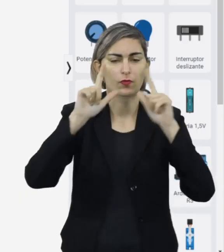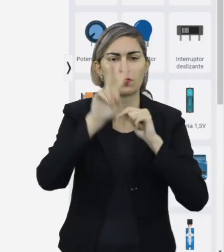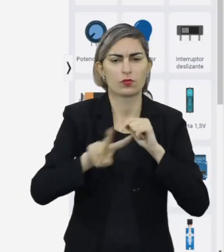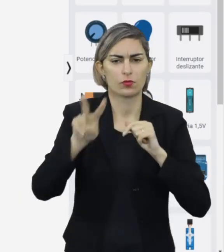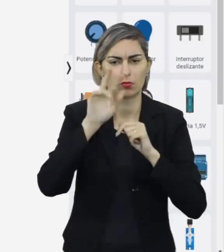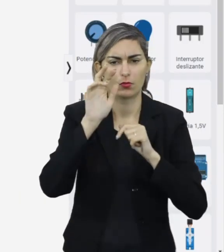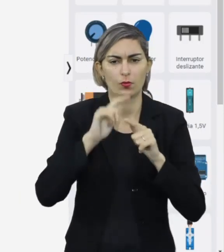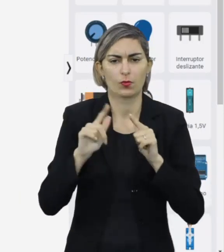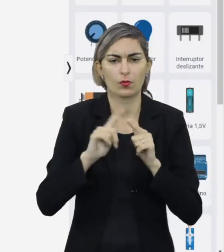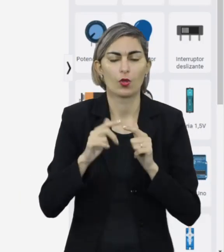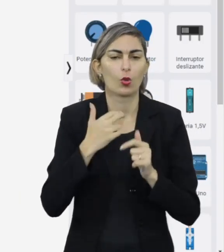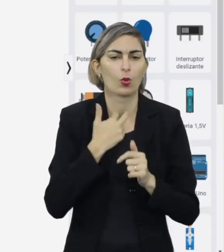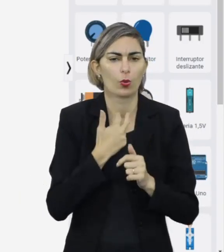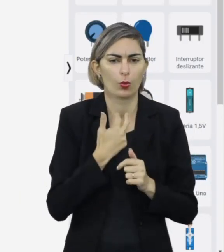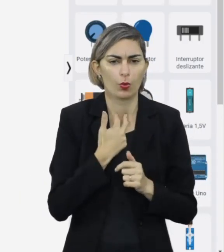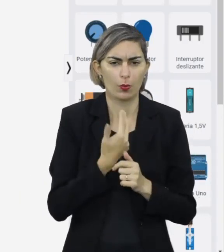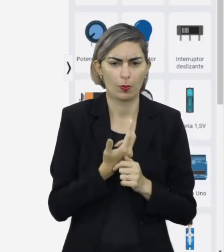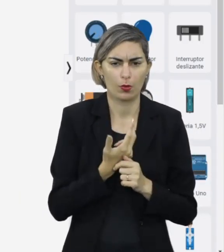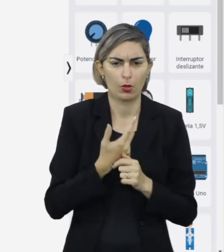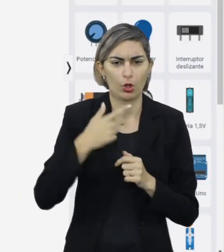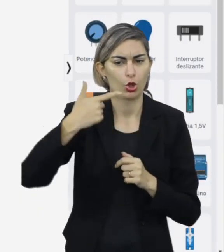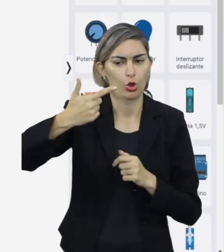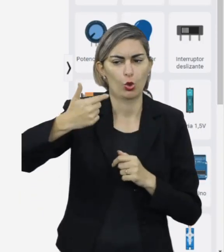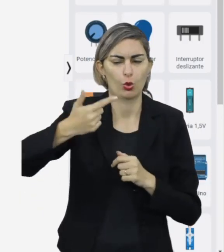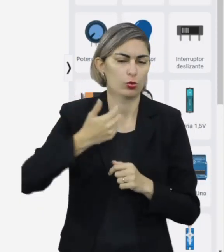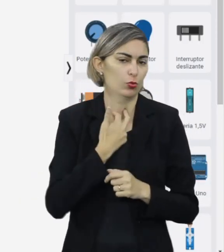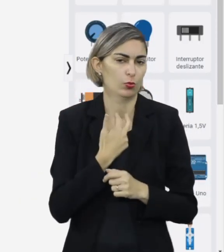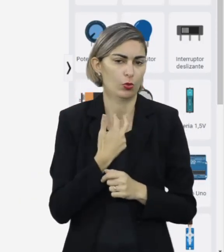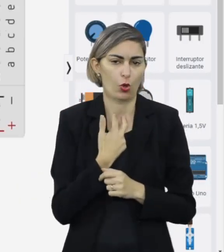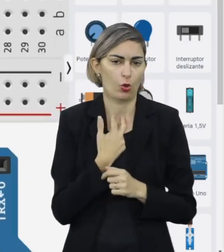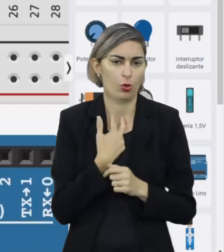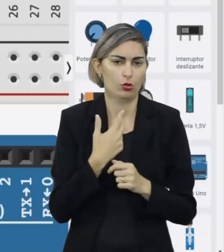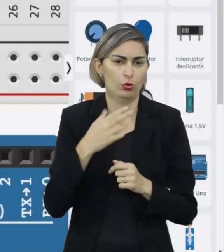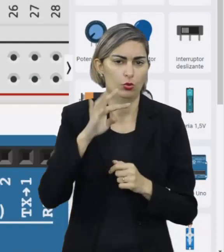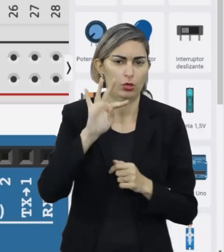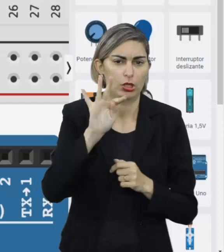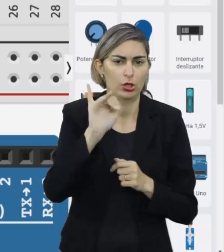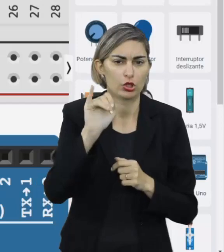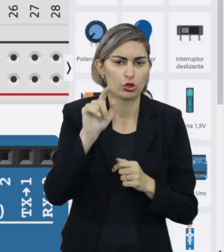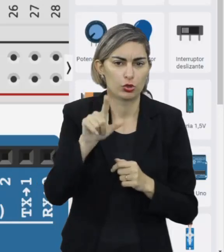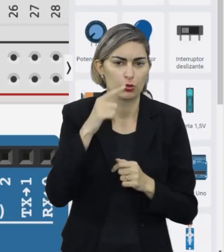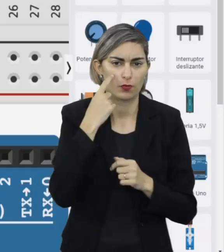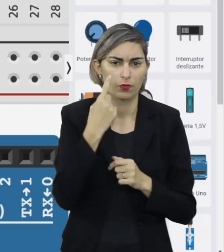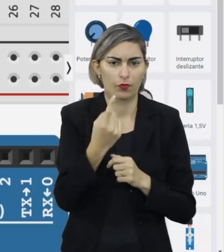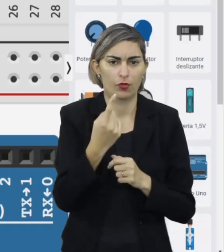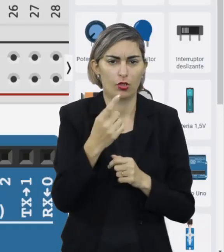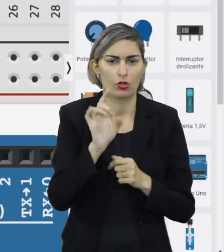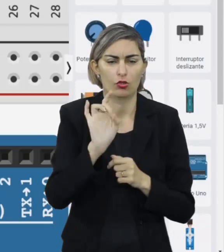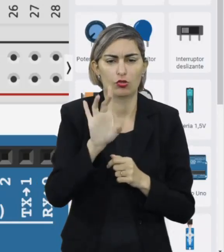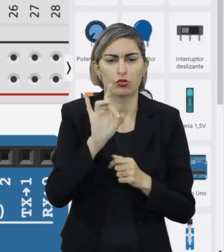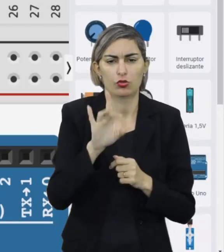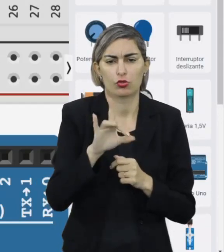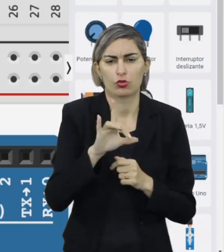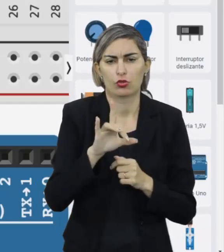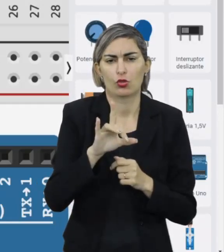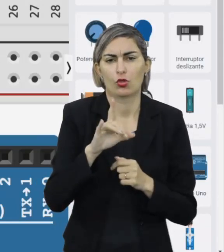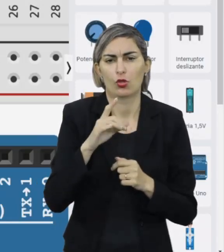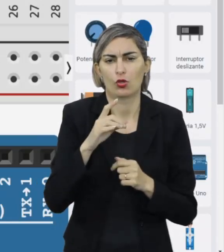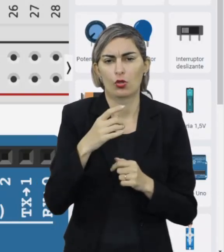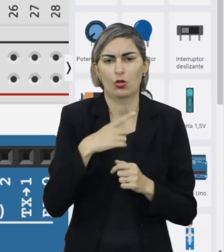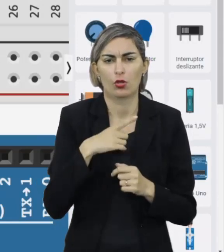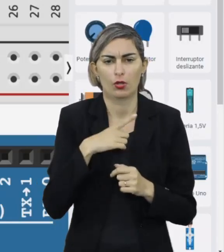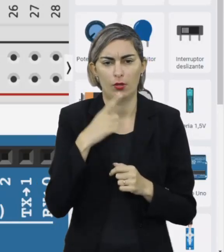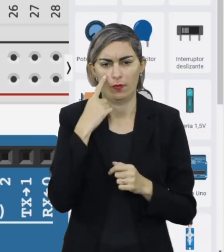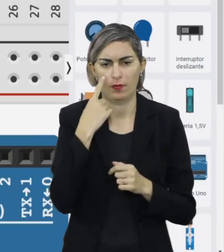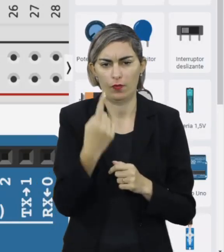problema. Não pode ser o pino 12, porque o pino 12 não tem esse tio antes. Eu vou dar um zoom aqui, ó. Só PWMs que tem esse